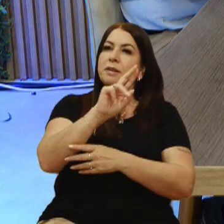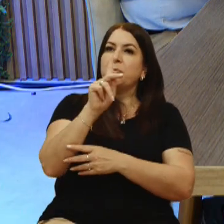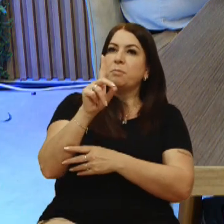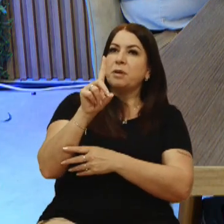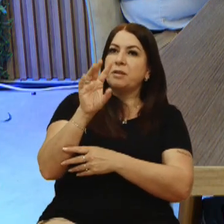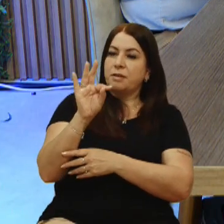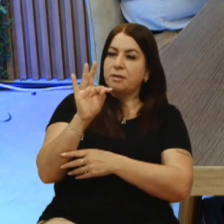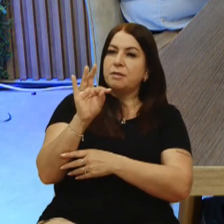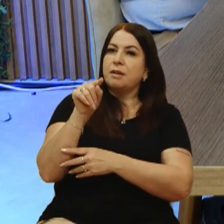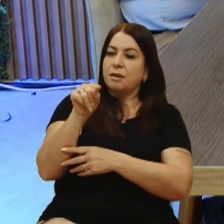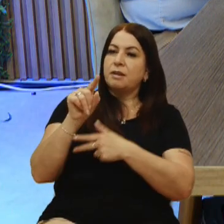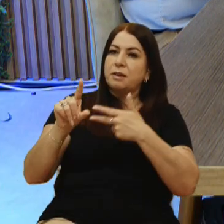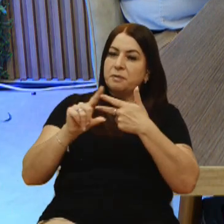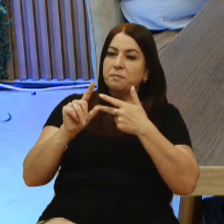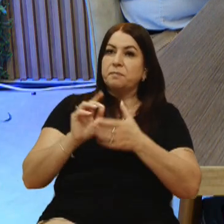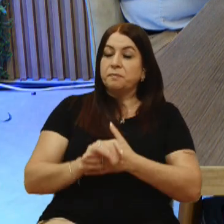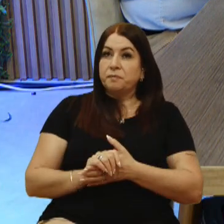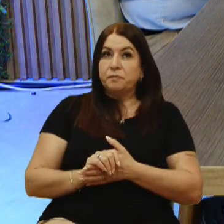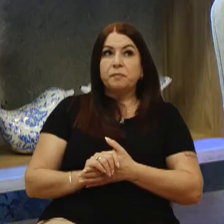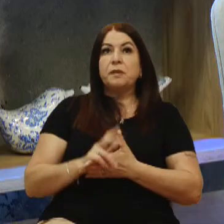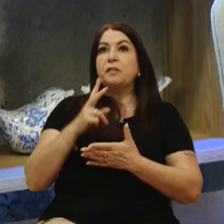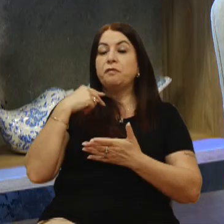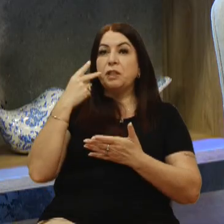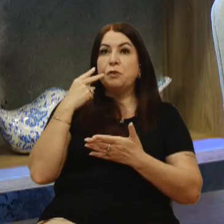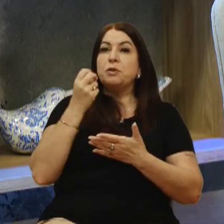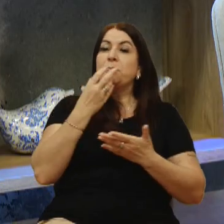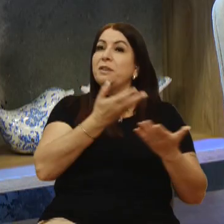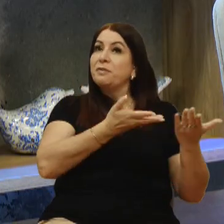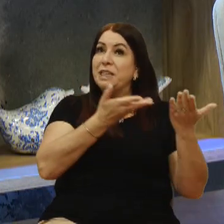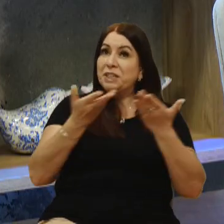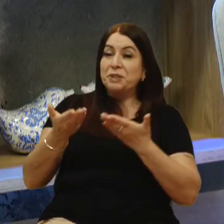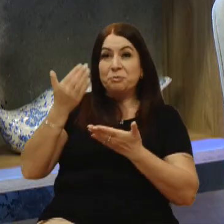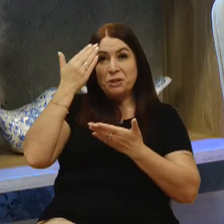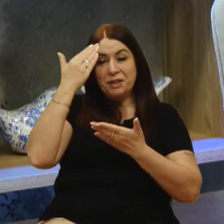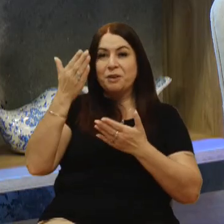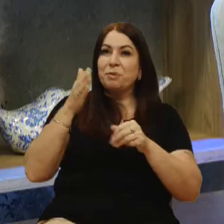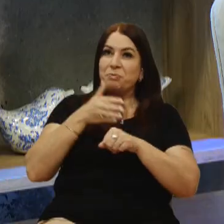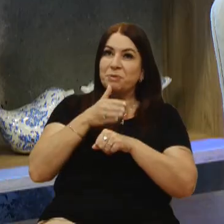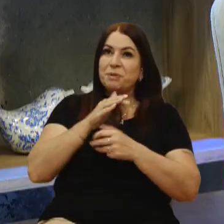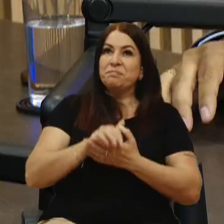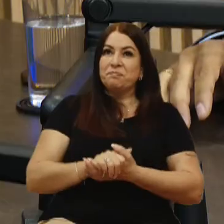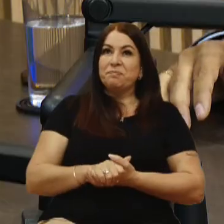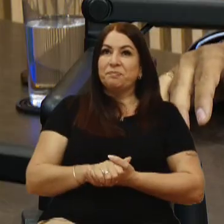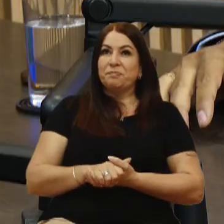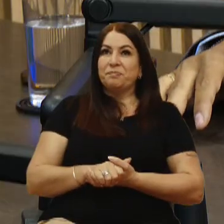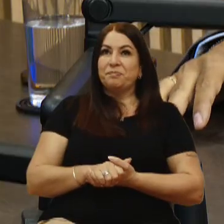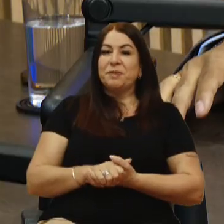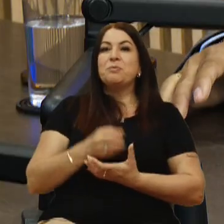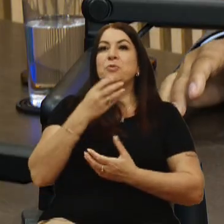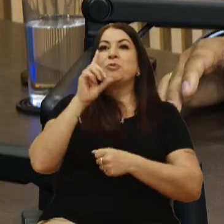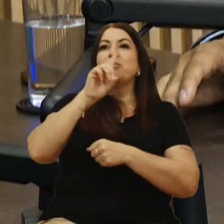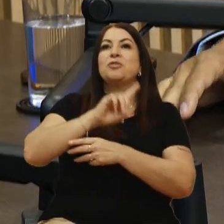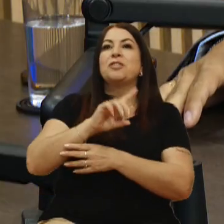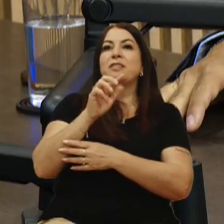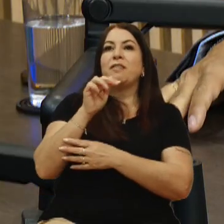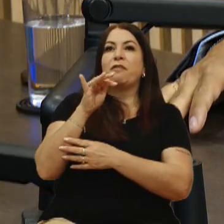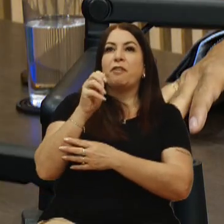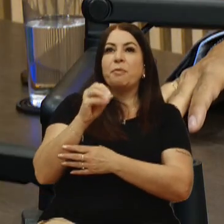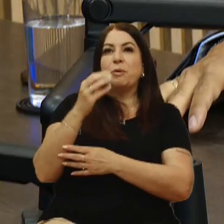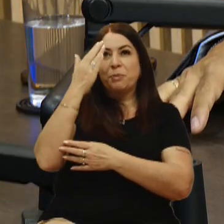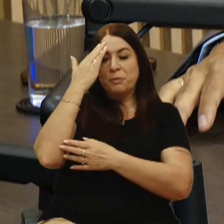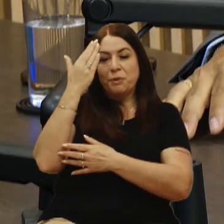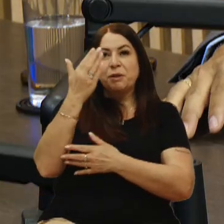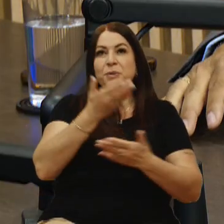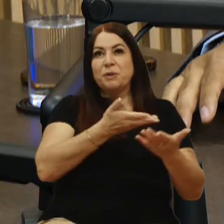PDT no Legislativo. Vereador, seja bem-vindo, obrigado pela sua participação. Bom dia, Fábio, muito obrigado